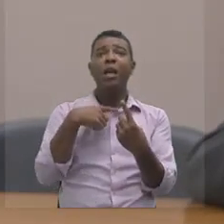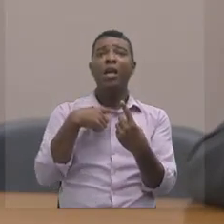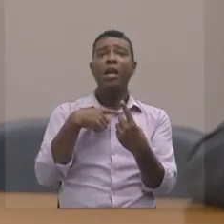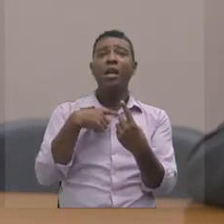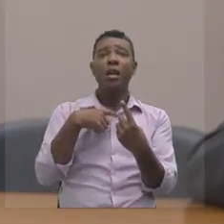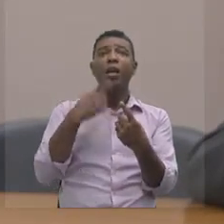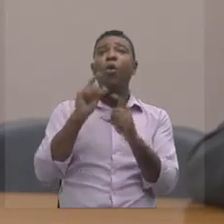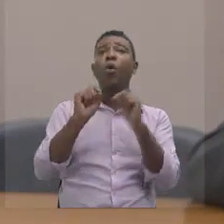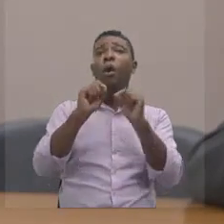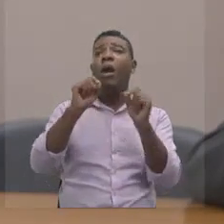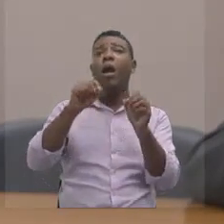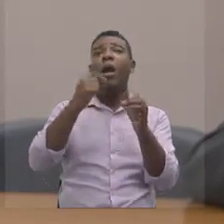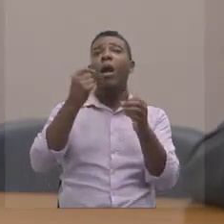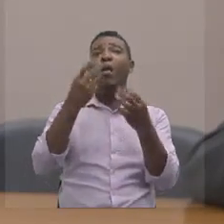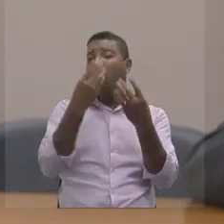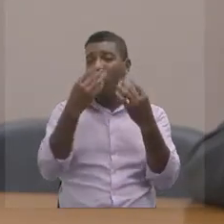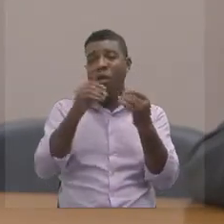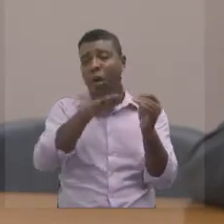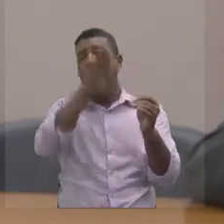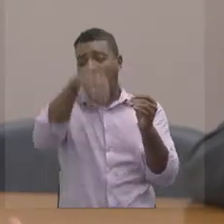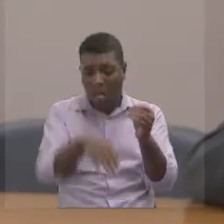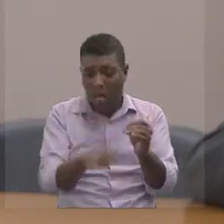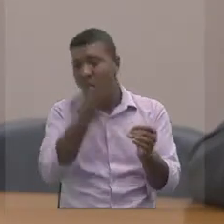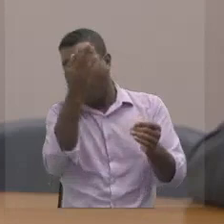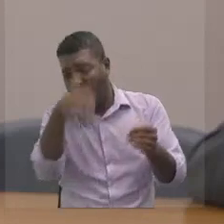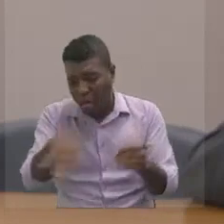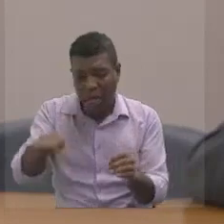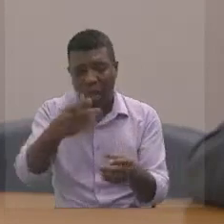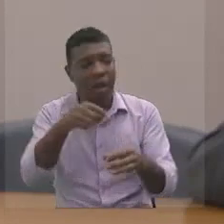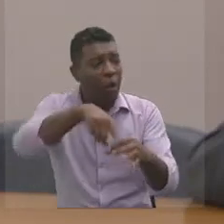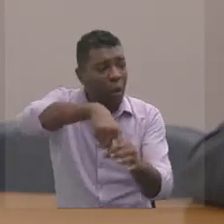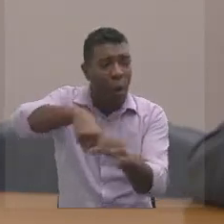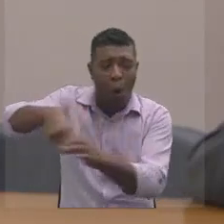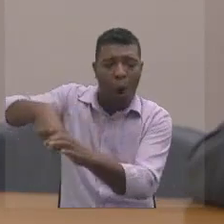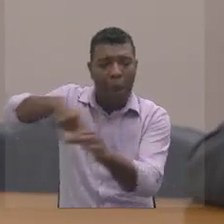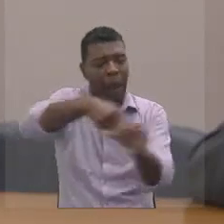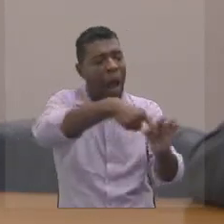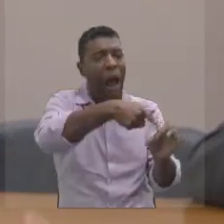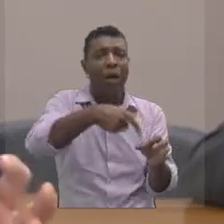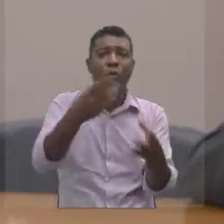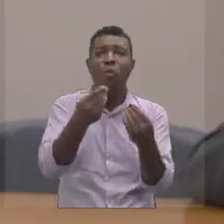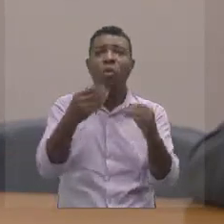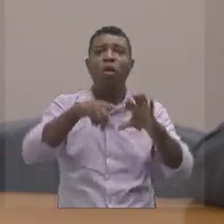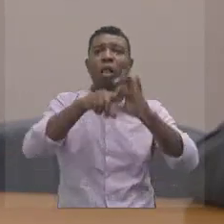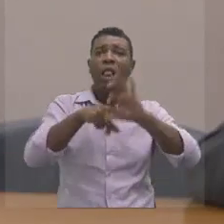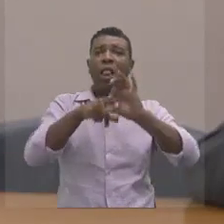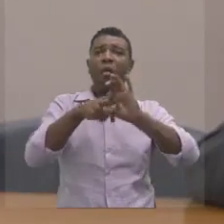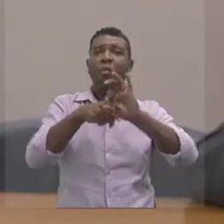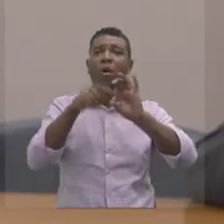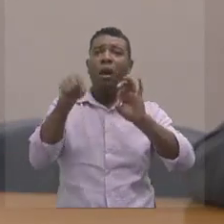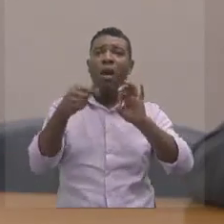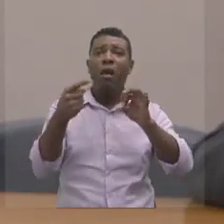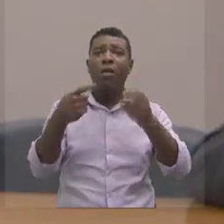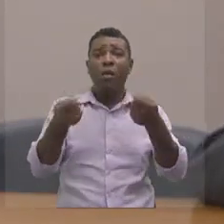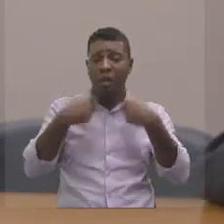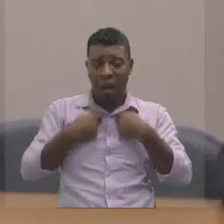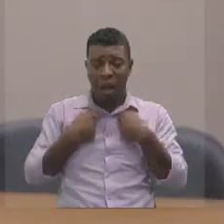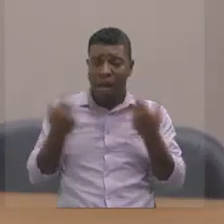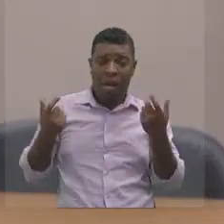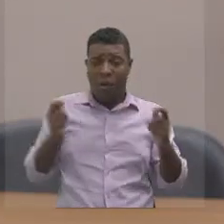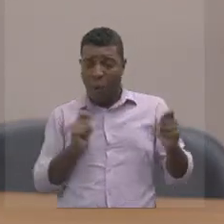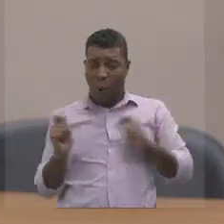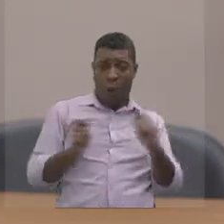demais muitas irregularidades E essas dificuldades realmente tira a condução do condutor do controle